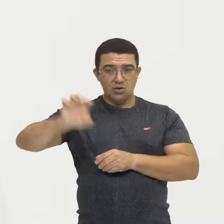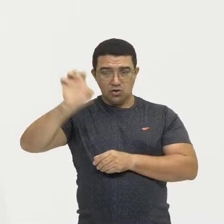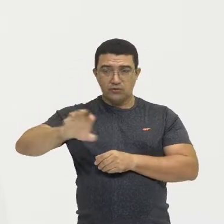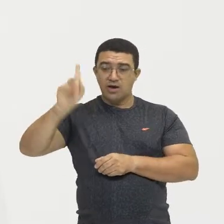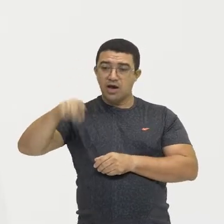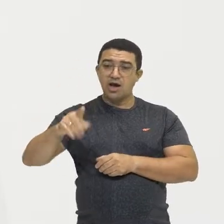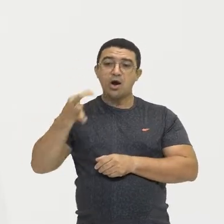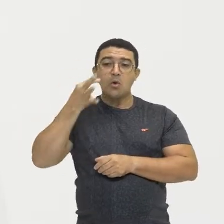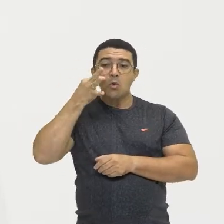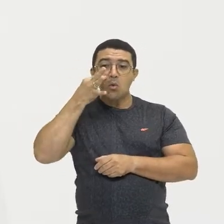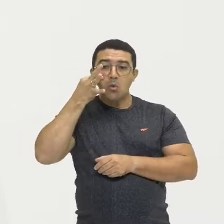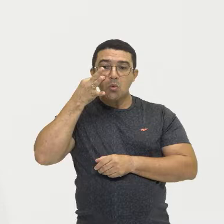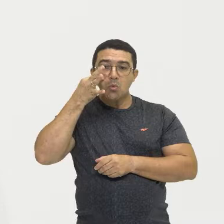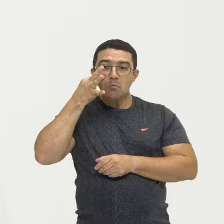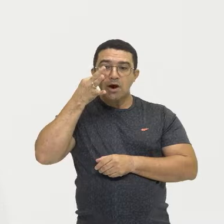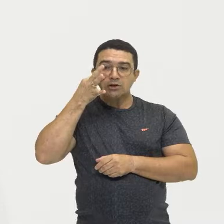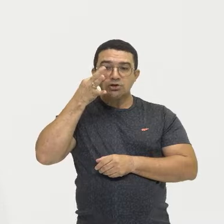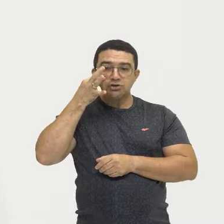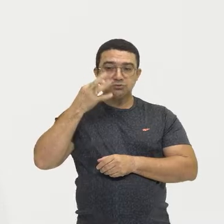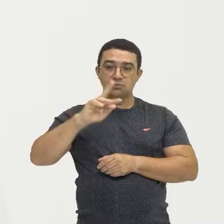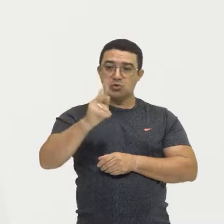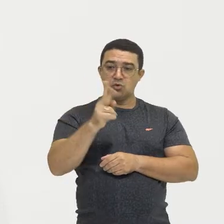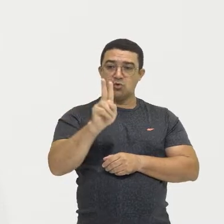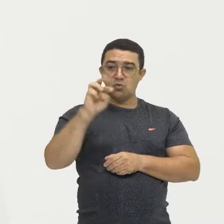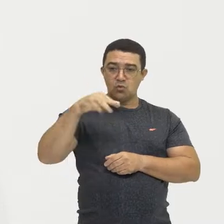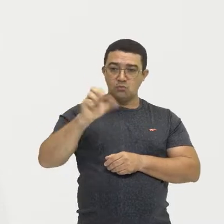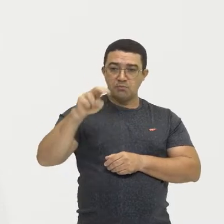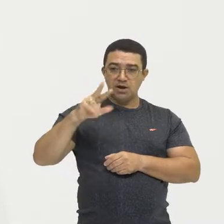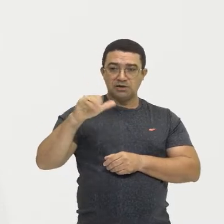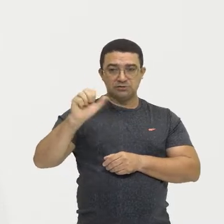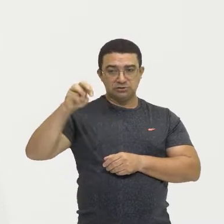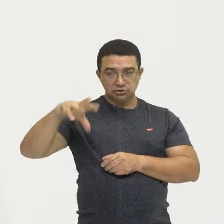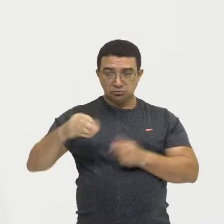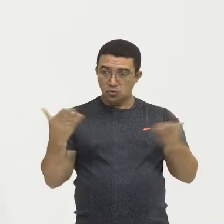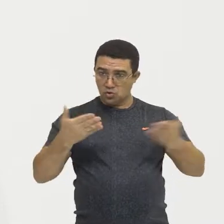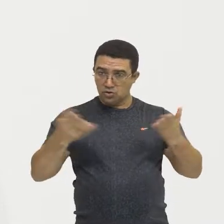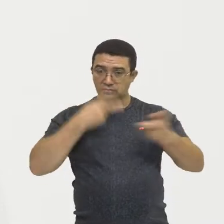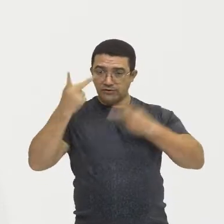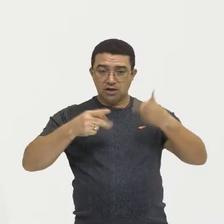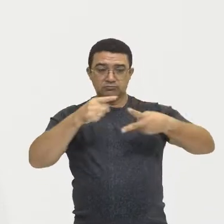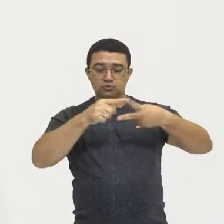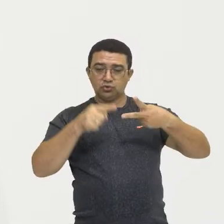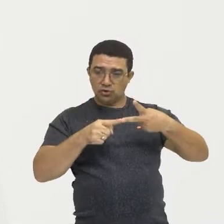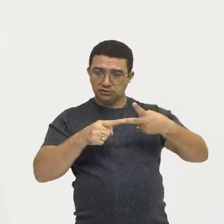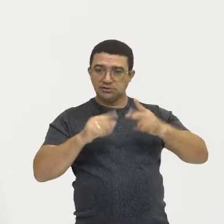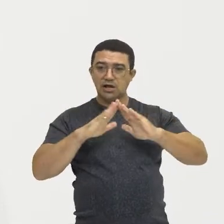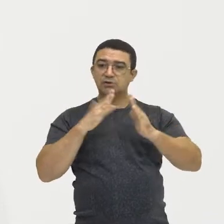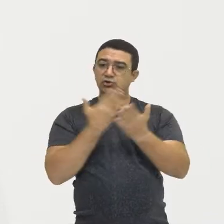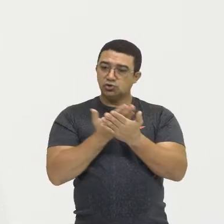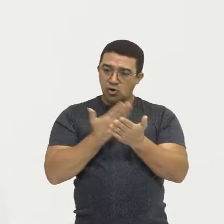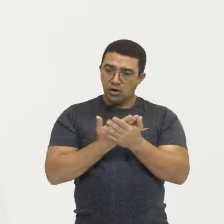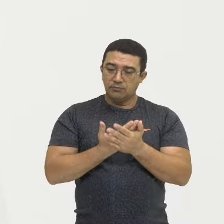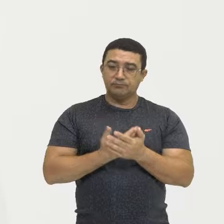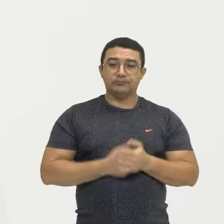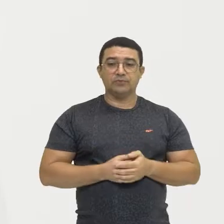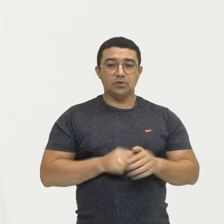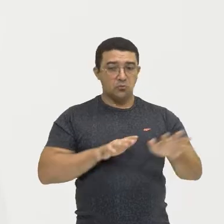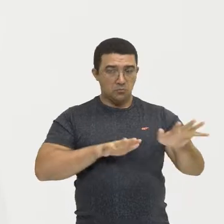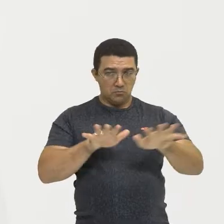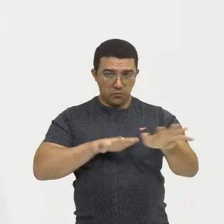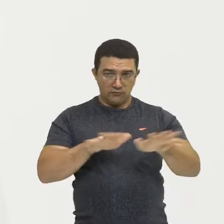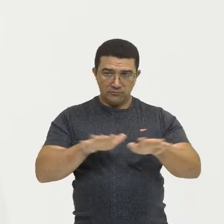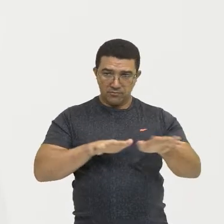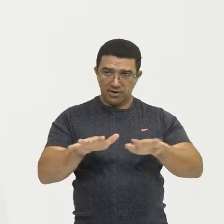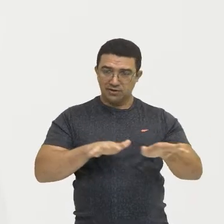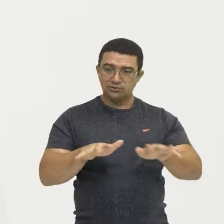o humanismo. Vamos falar desses dois movimentos hoje, dessas duas escolas. Esse movimento